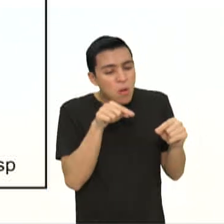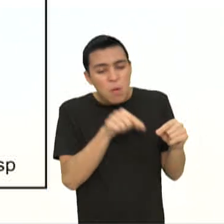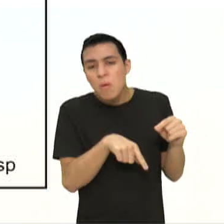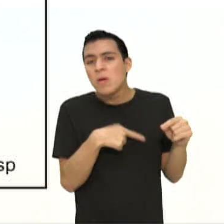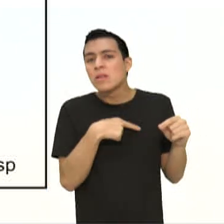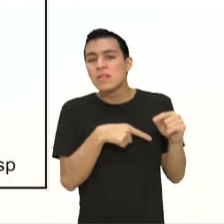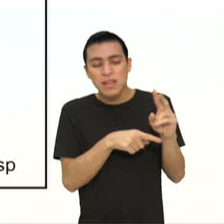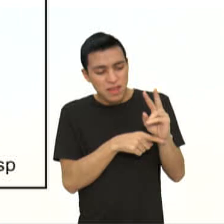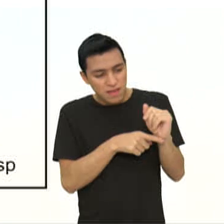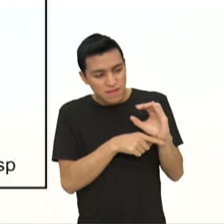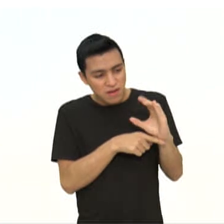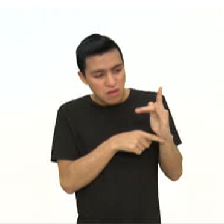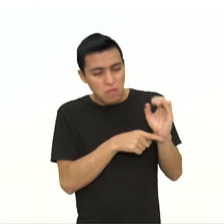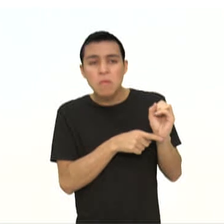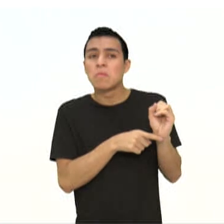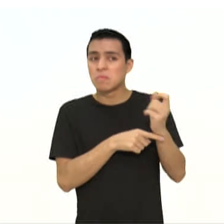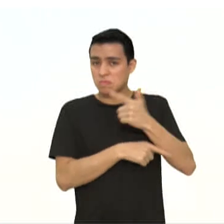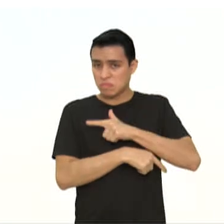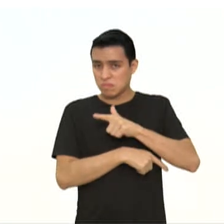que tem vacúolos bem grandes.